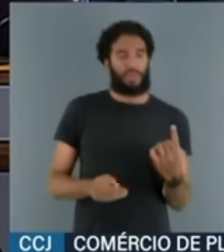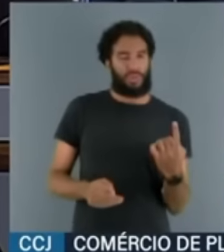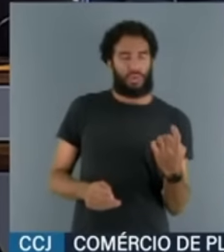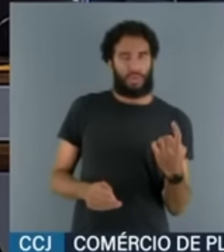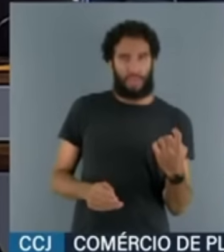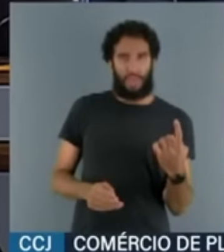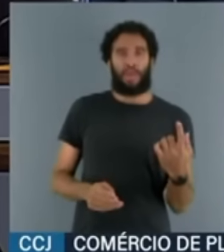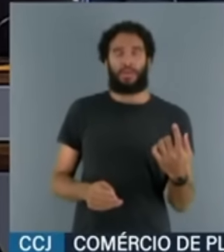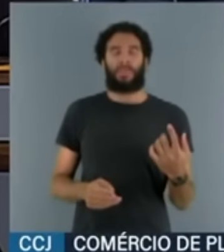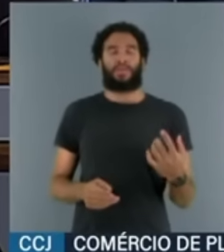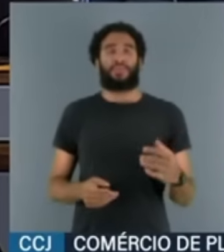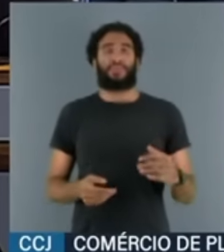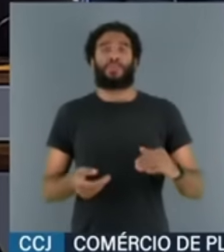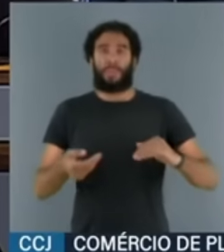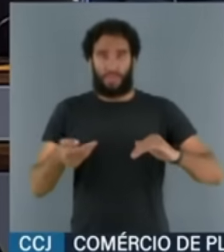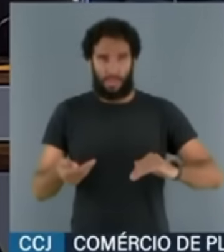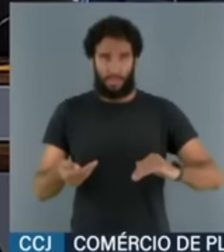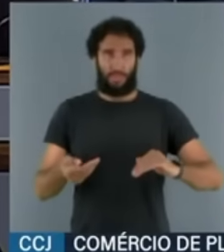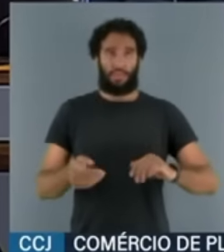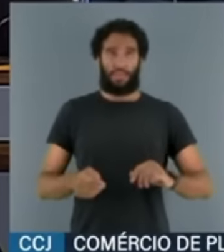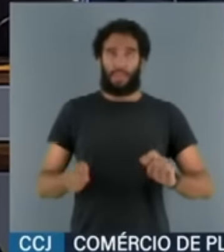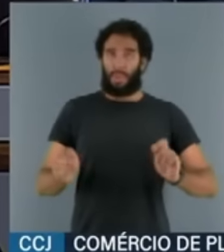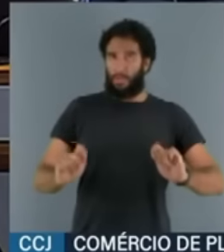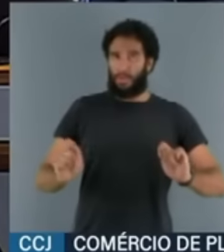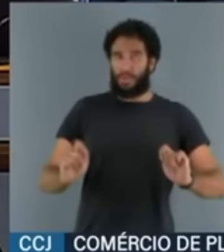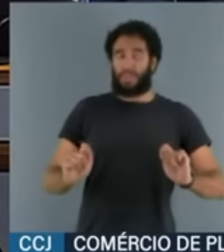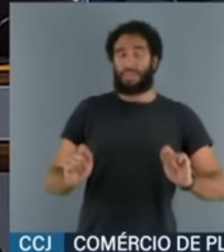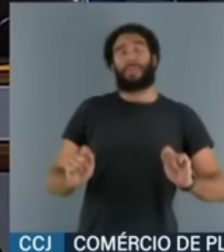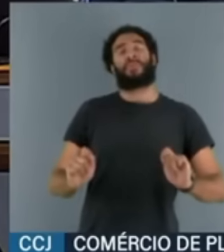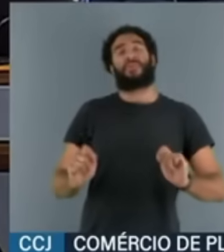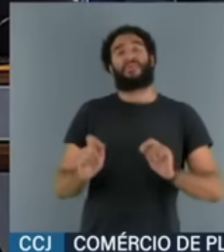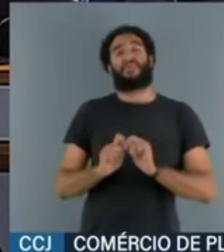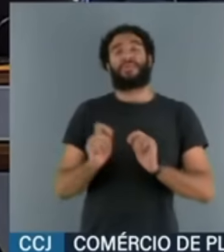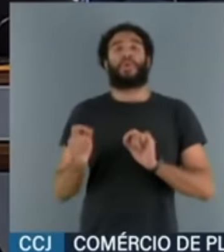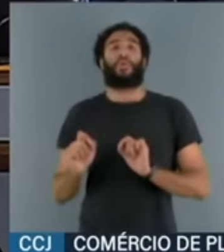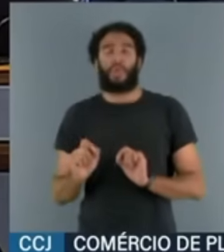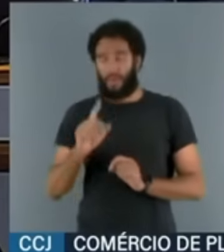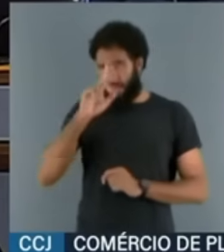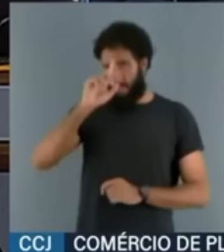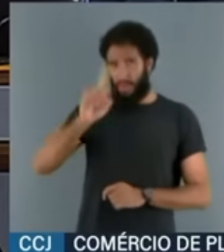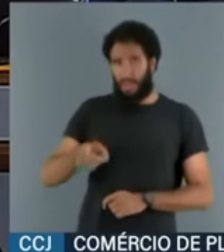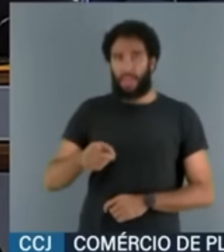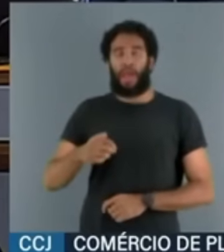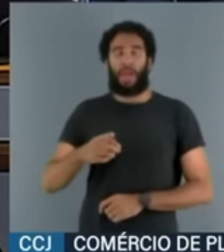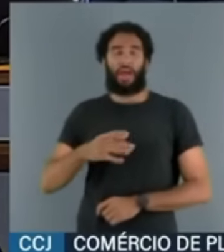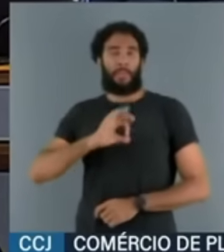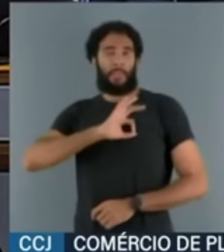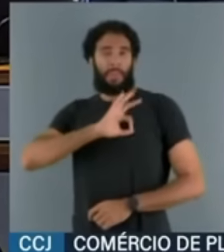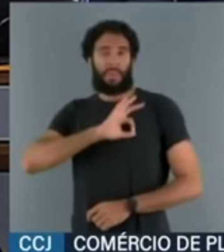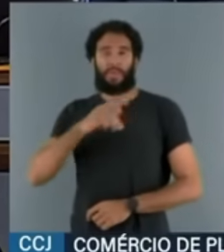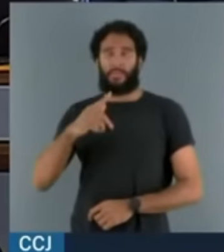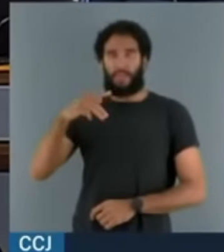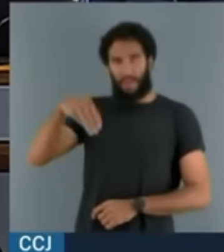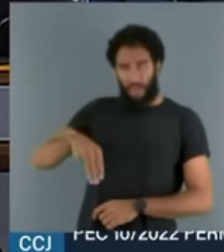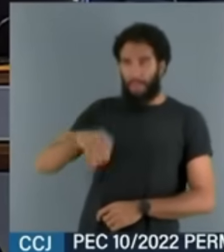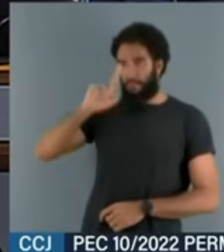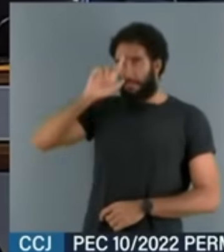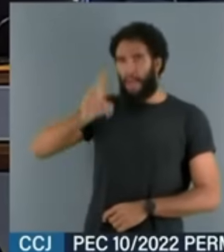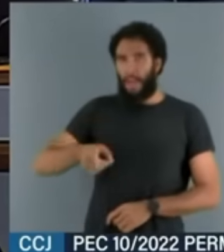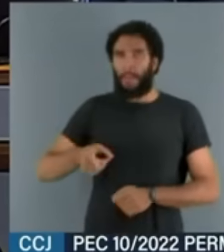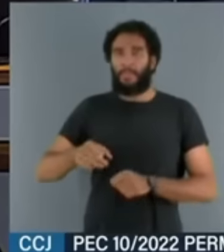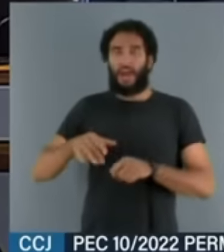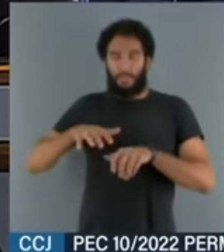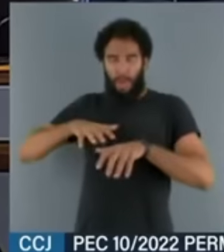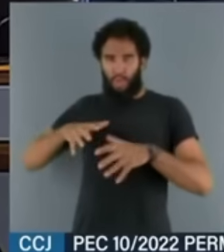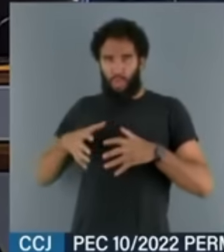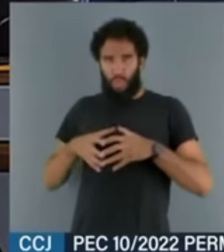Augusto poderia e deveria ter exercido seus poderes de comando e de emprego da Polícia Militar do DF para arregimentar tropas